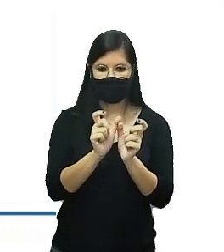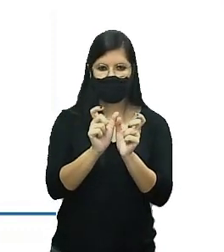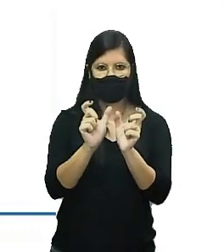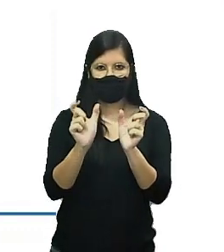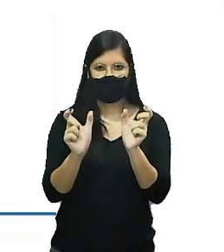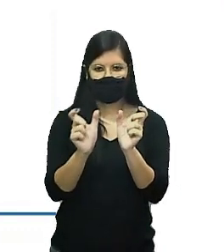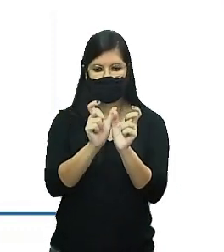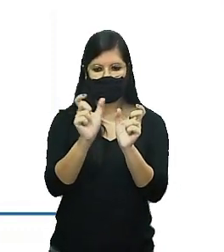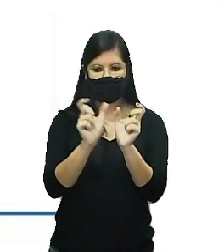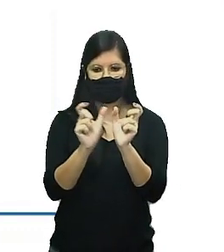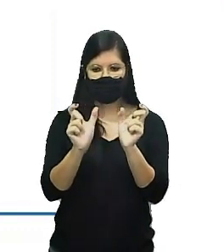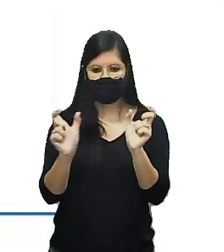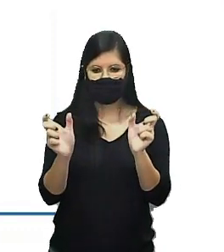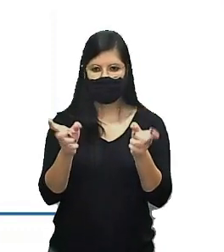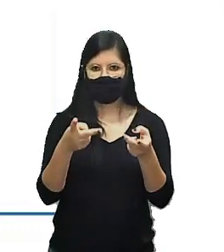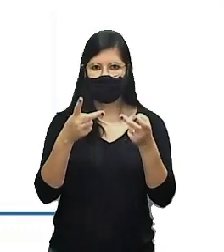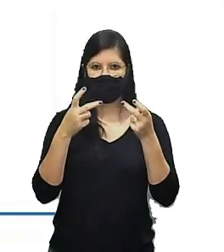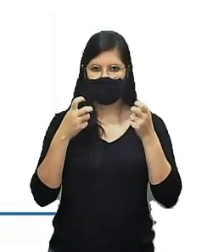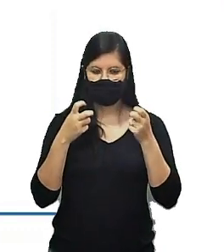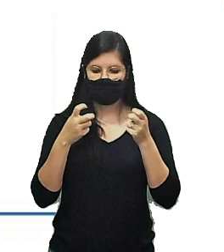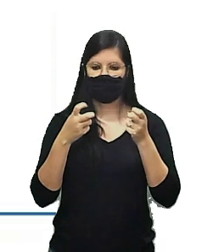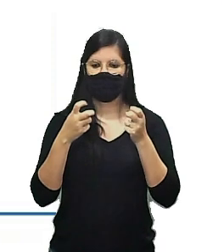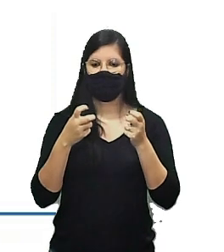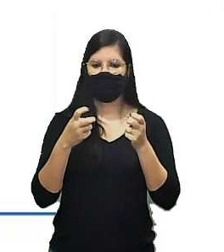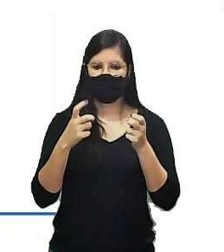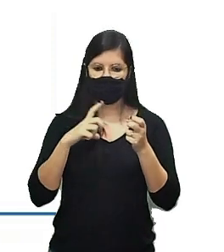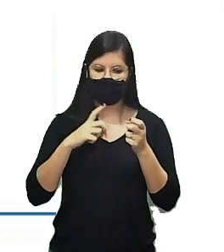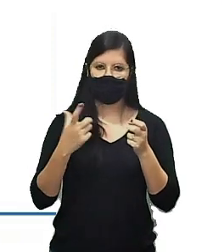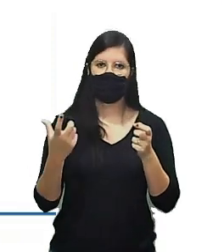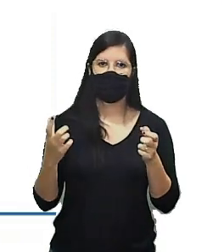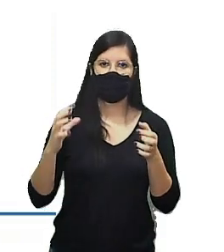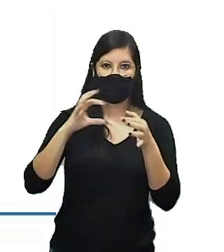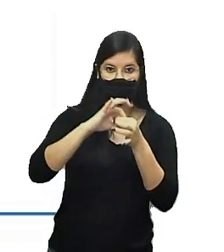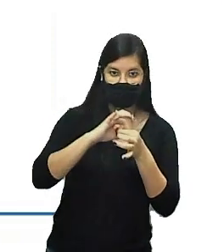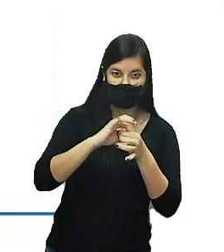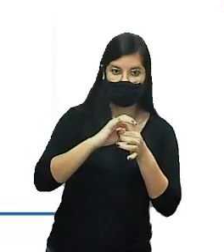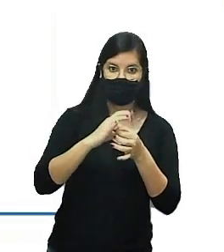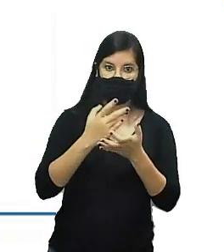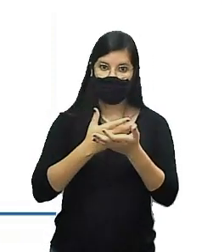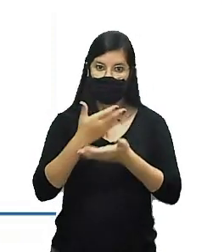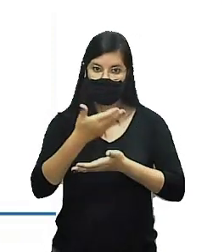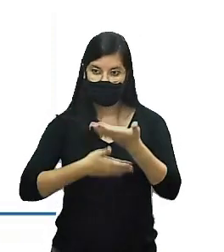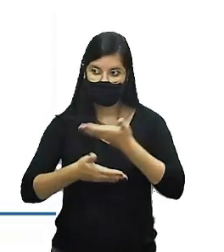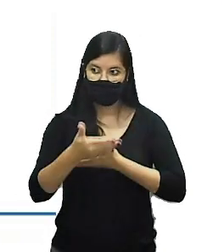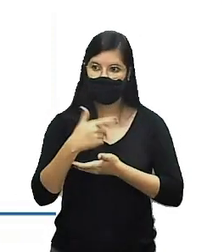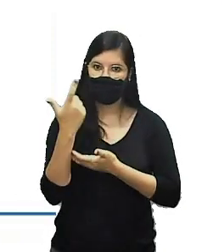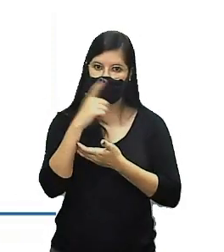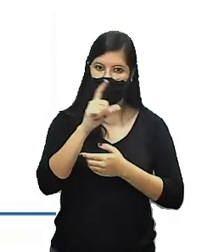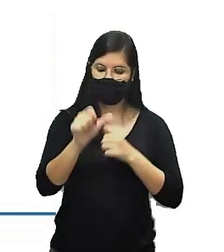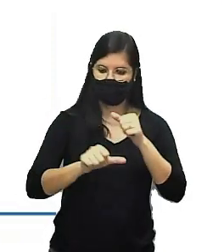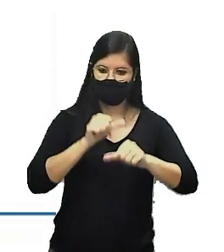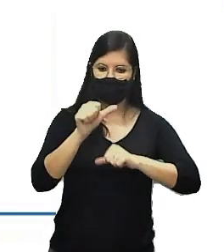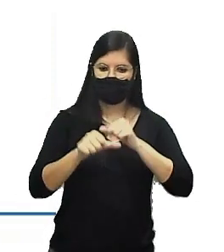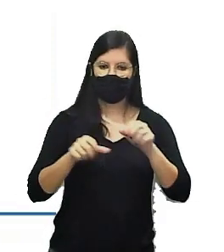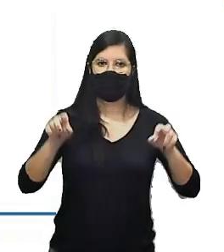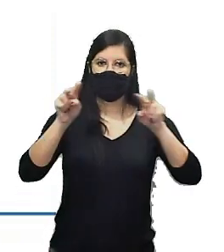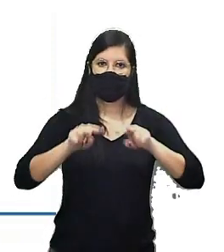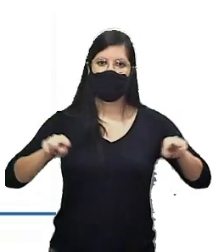gente vai percebendo como se pode fazer essa mudança, né? Na